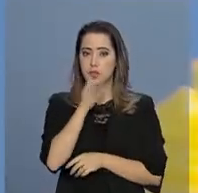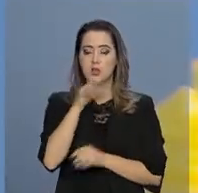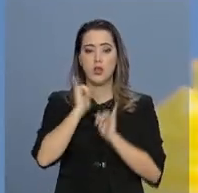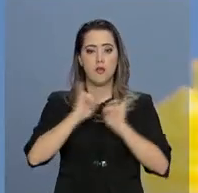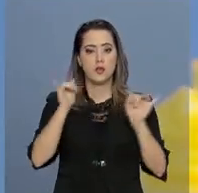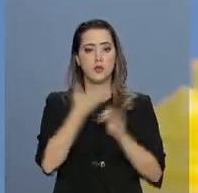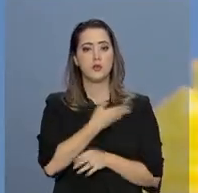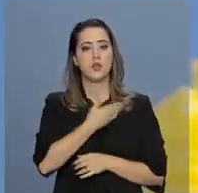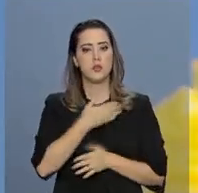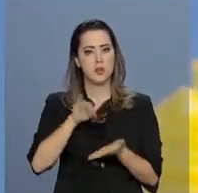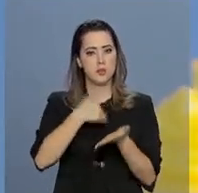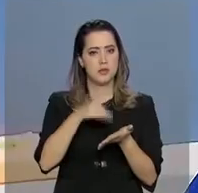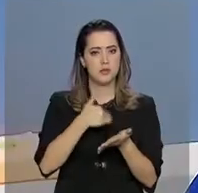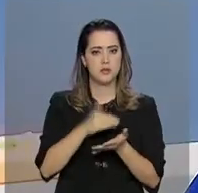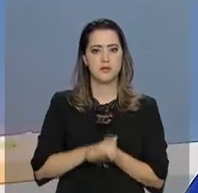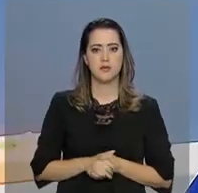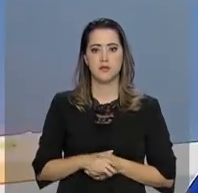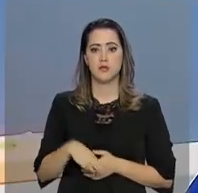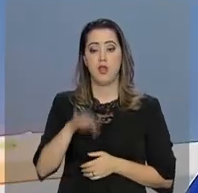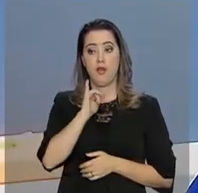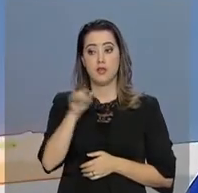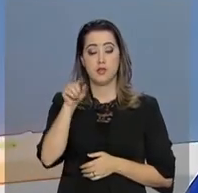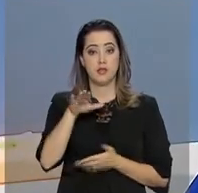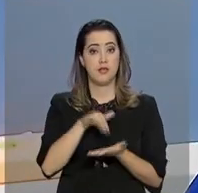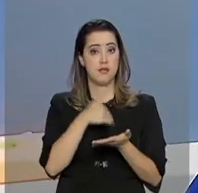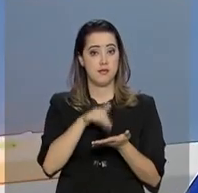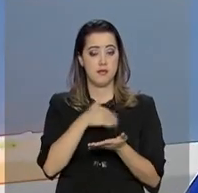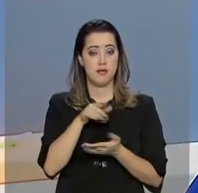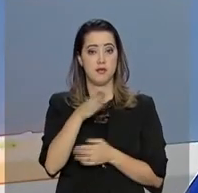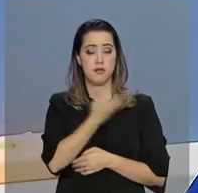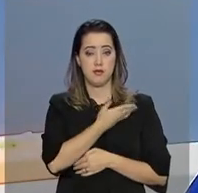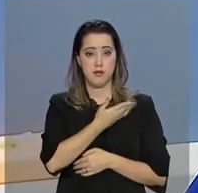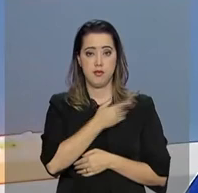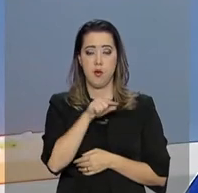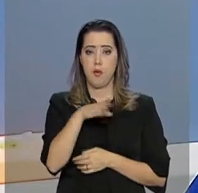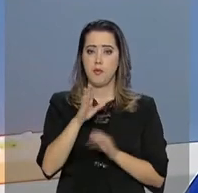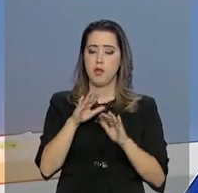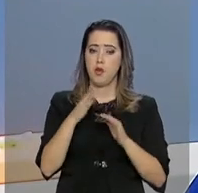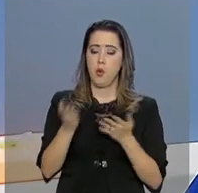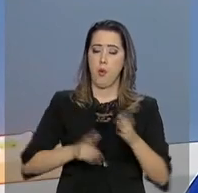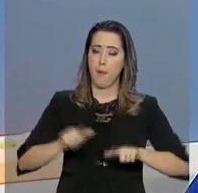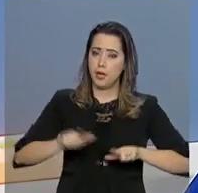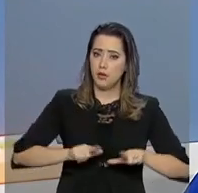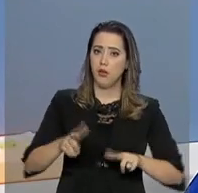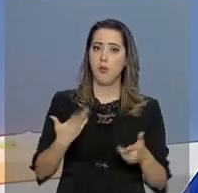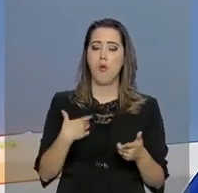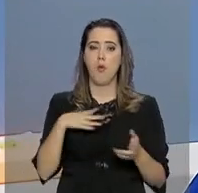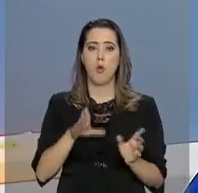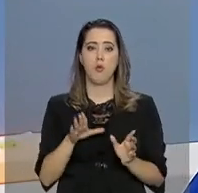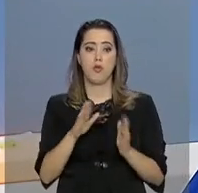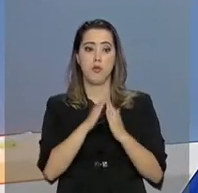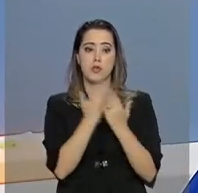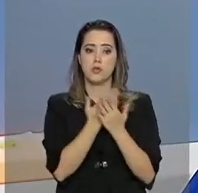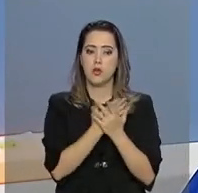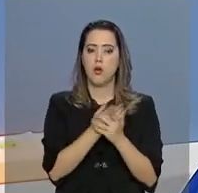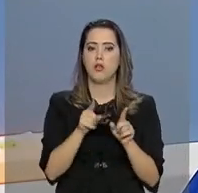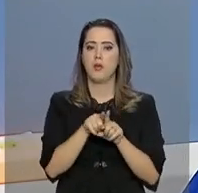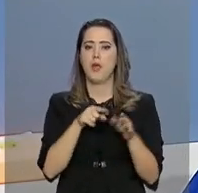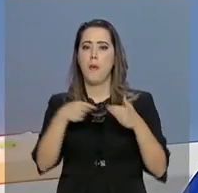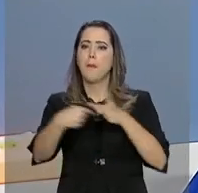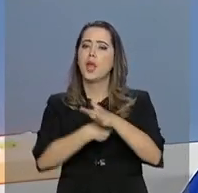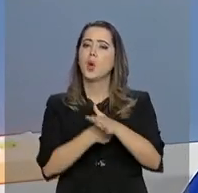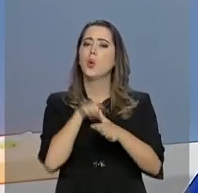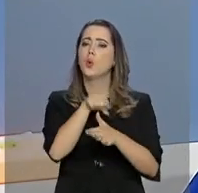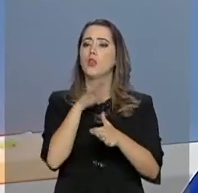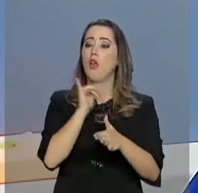os amigos para fazer a inscrição já falei lá em casa com meus primos também na escola também tem o mesmo amigos que pergunta